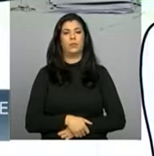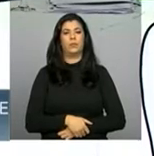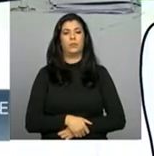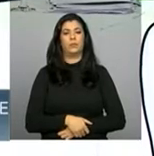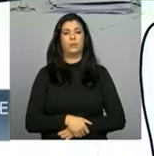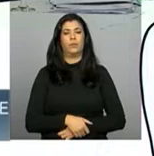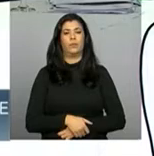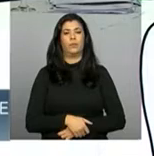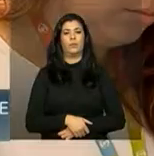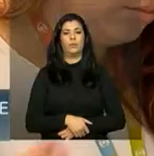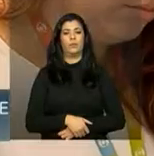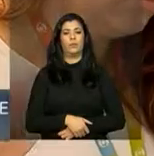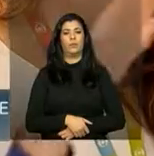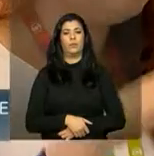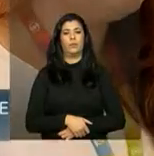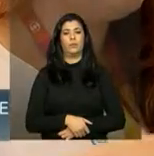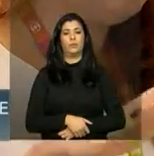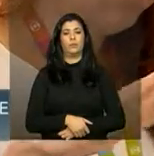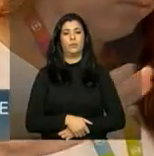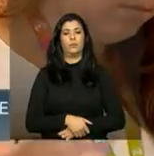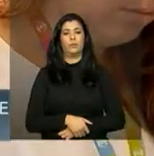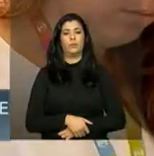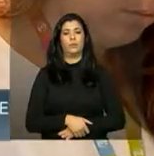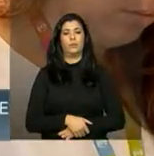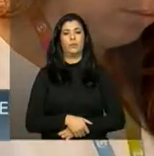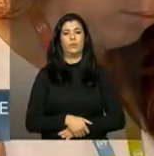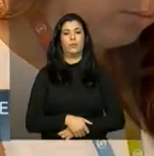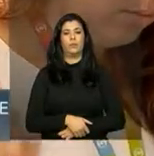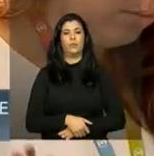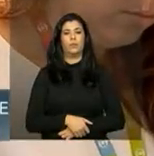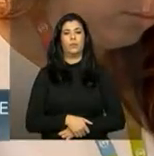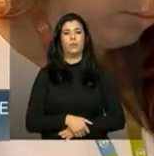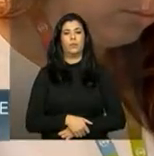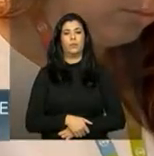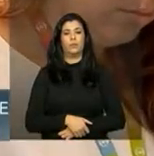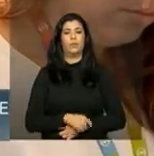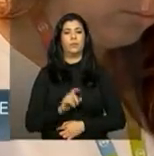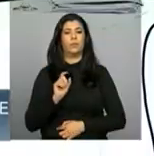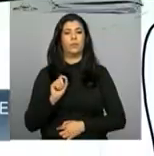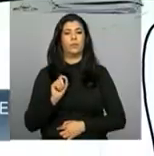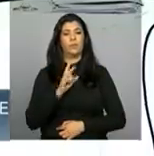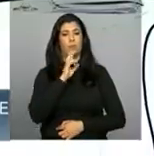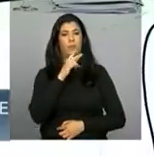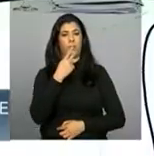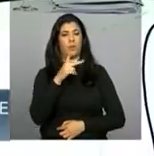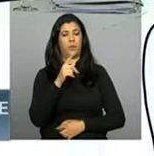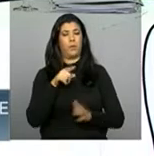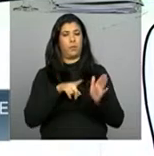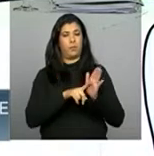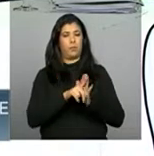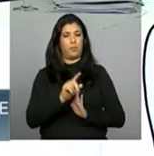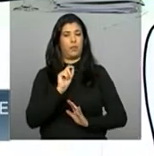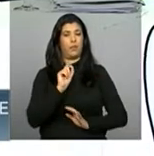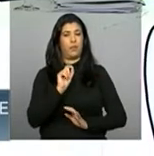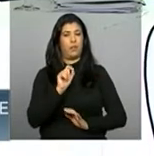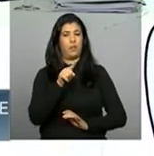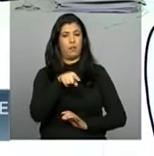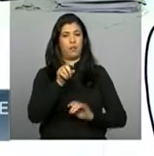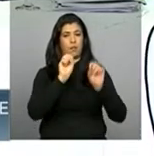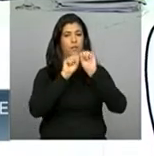e não não porque este é um financiamento